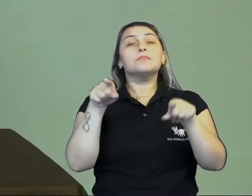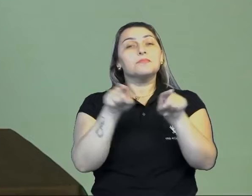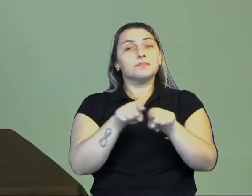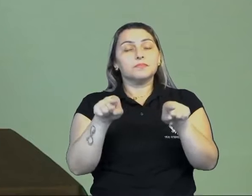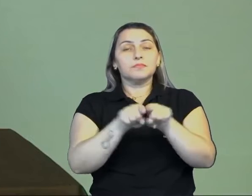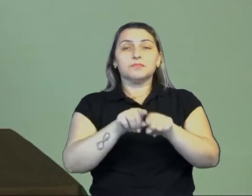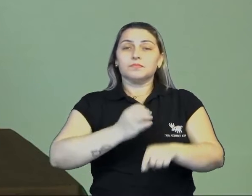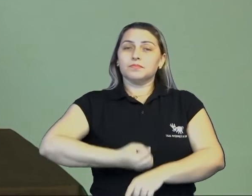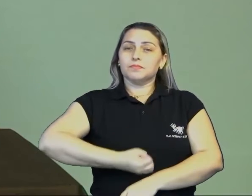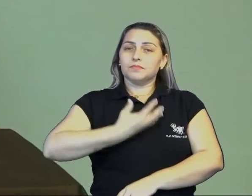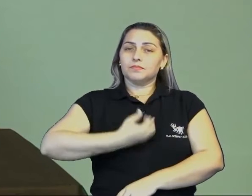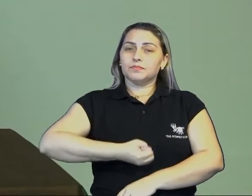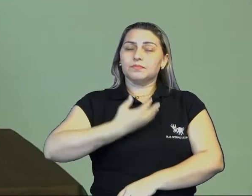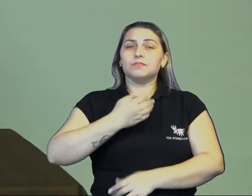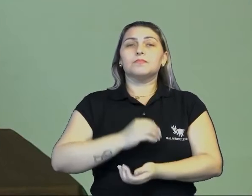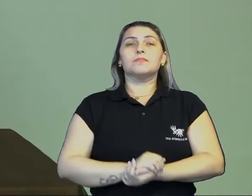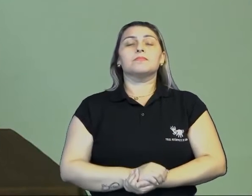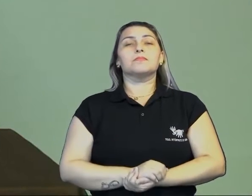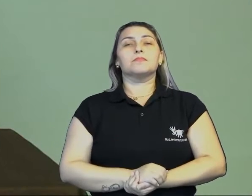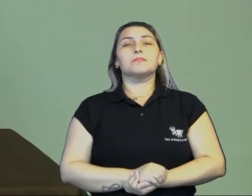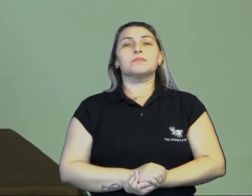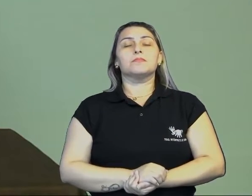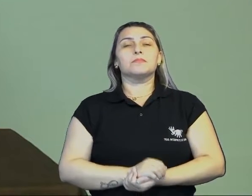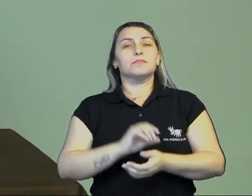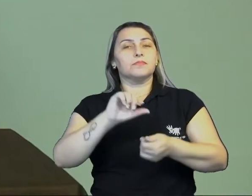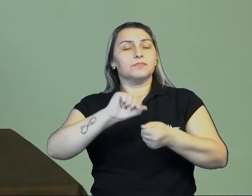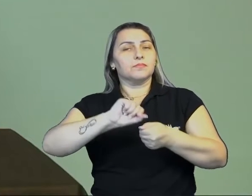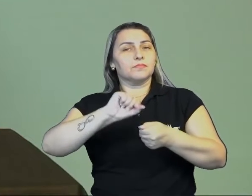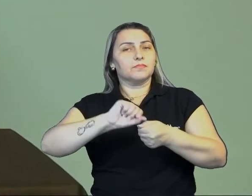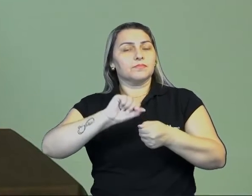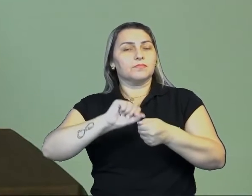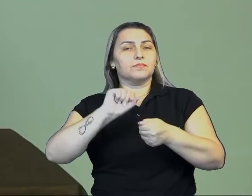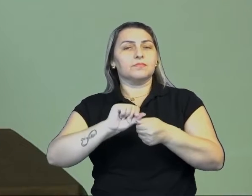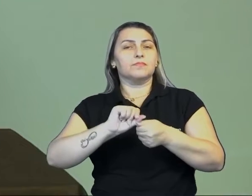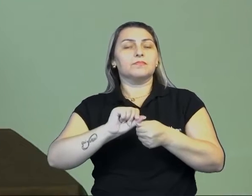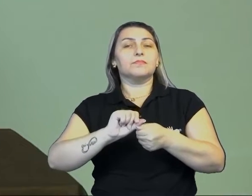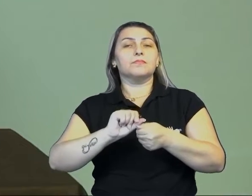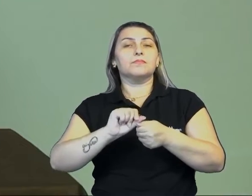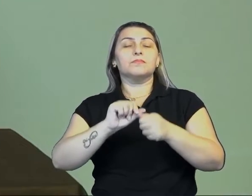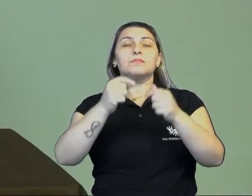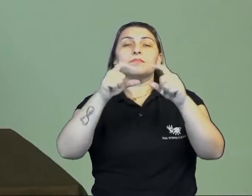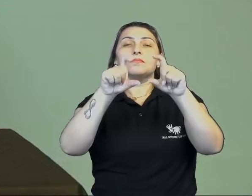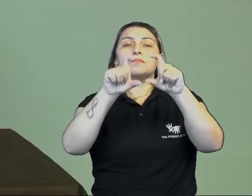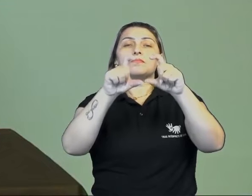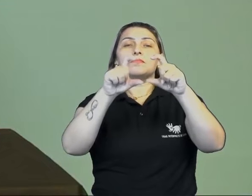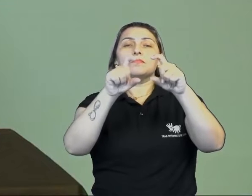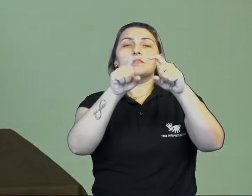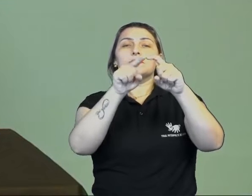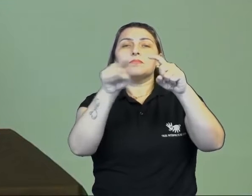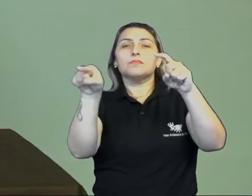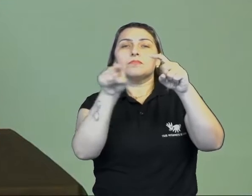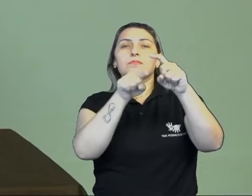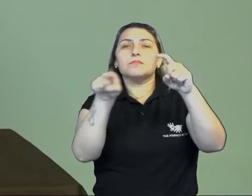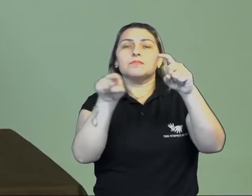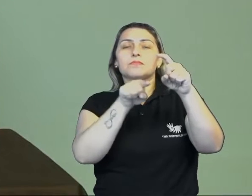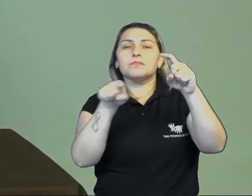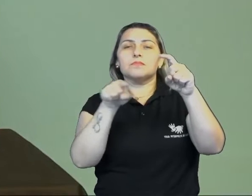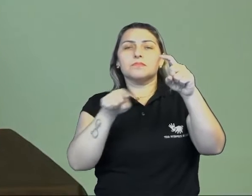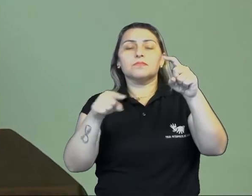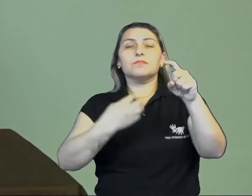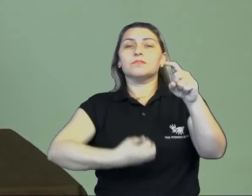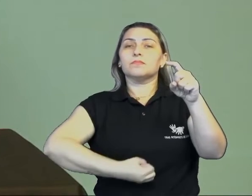também, no poema, ele é constituído de versos, né?